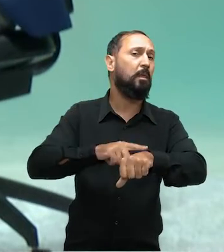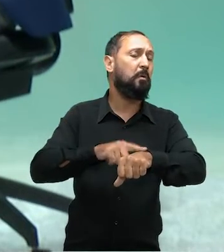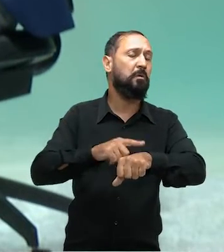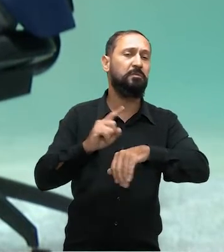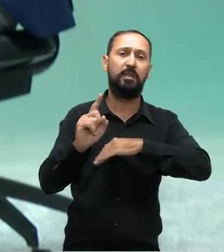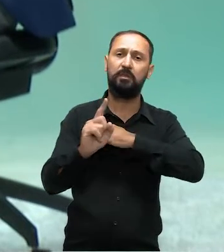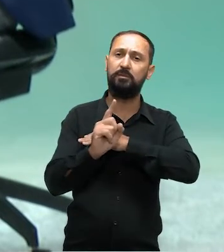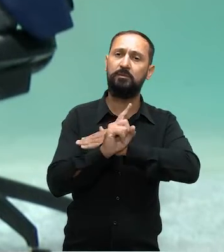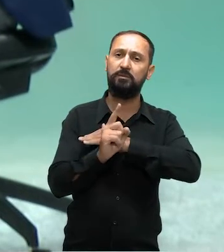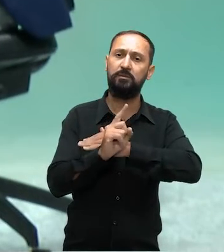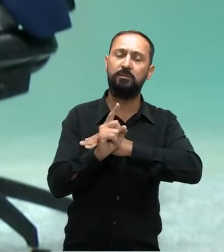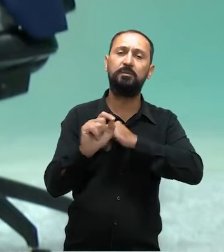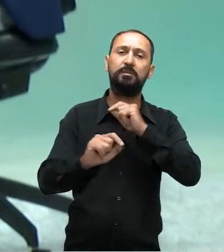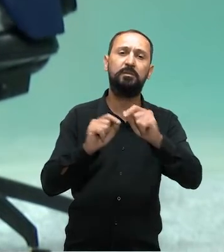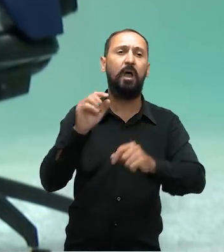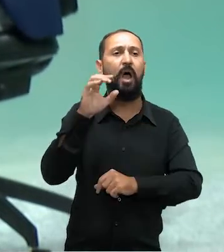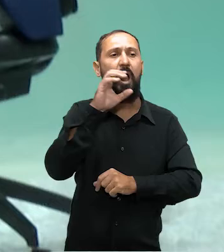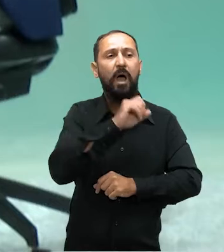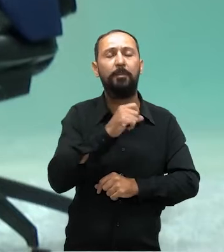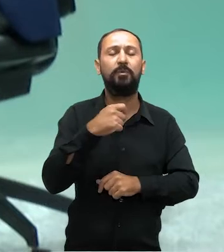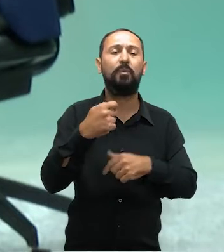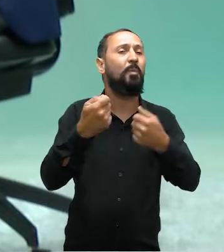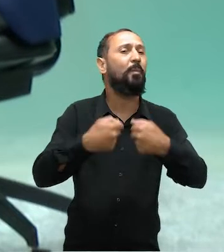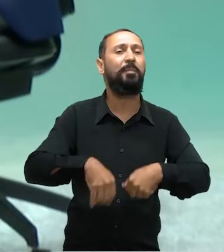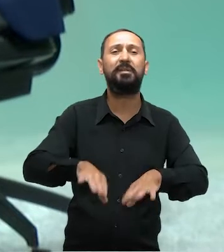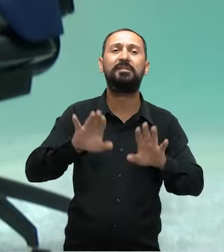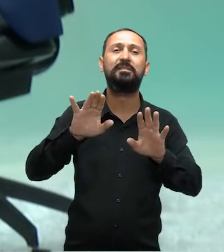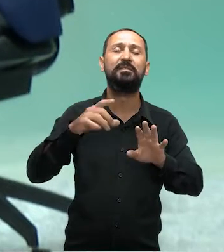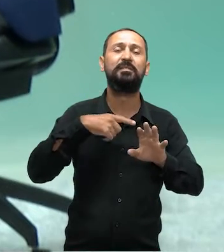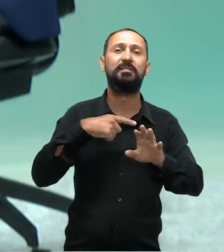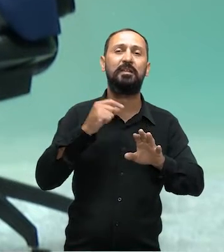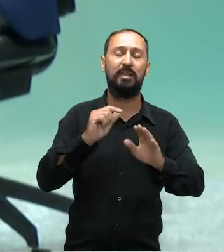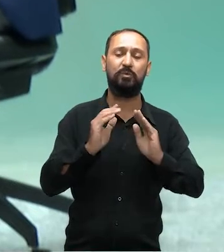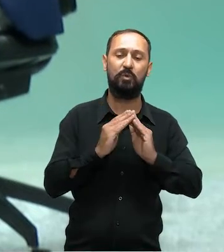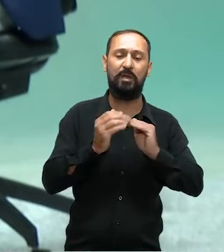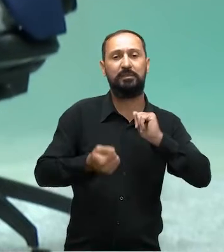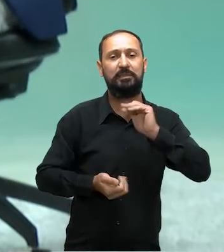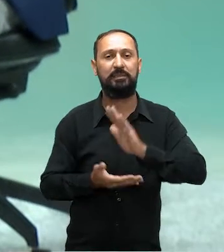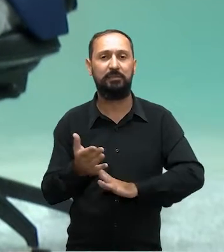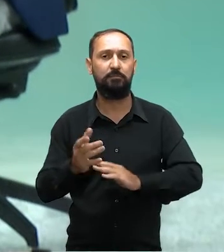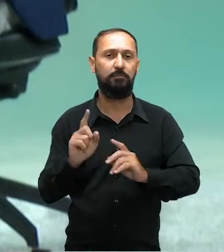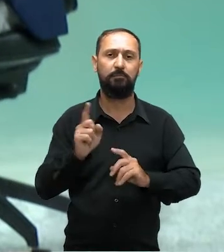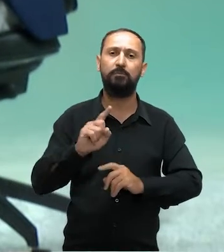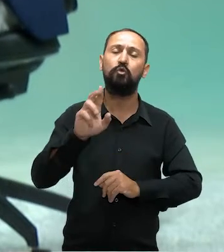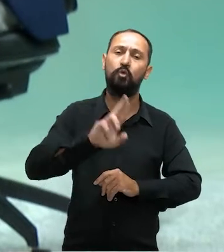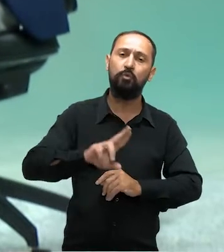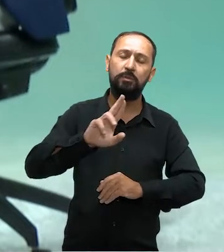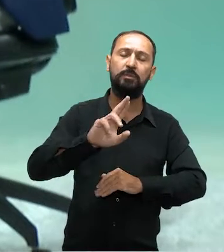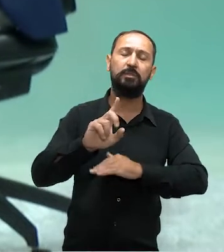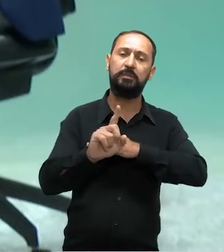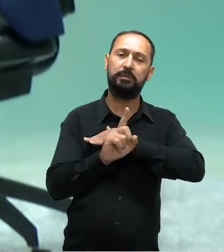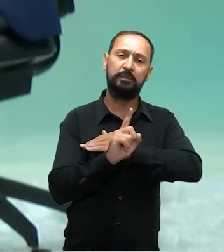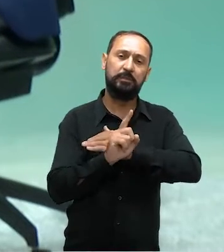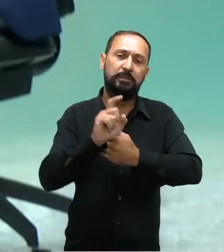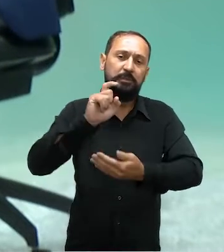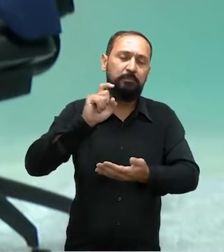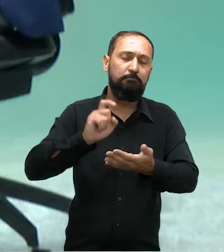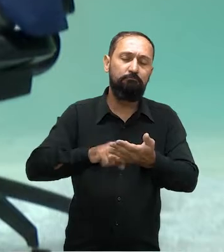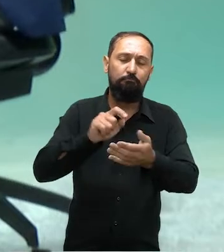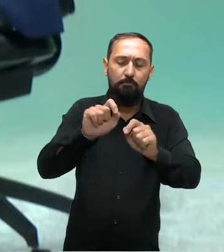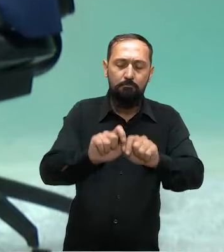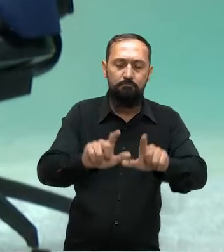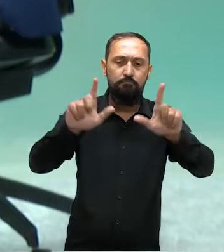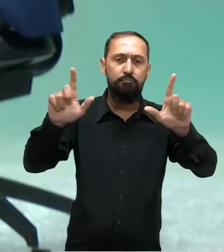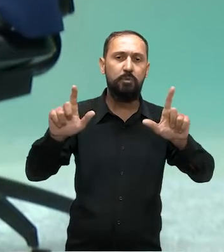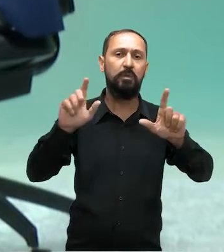é atendido com rapidez, você não precisa se deslocar da sua casa. Então, através desse serviço, você